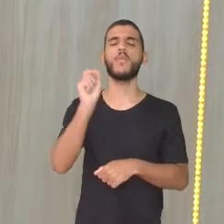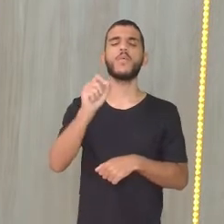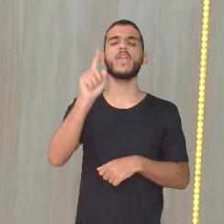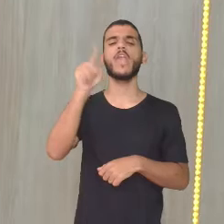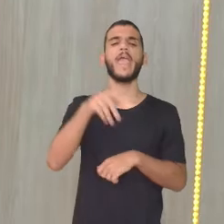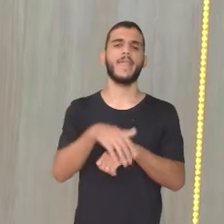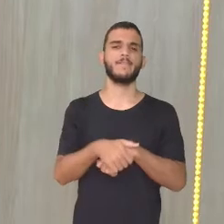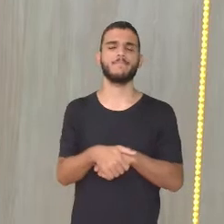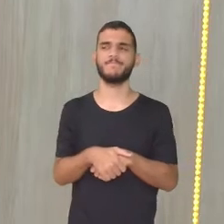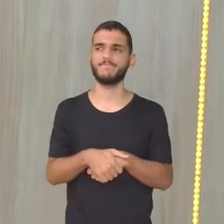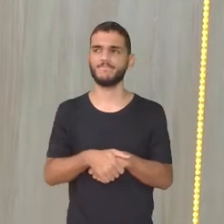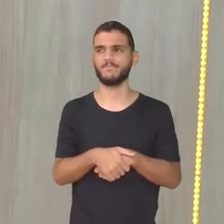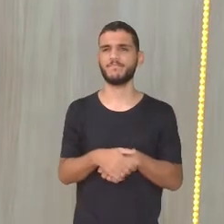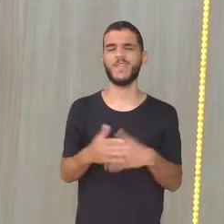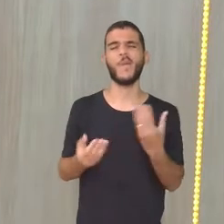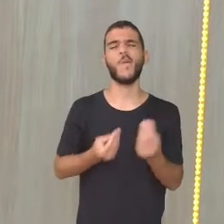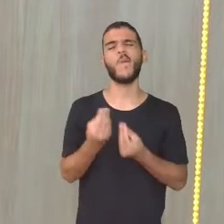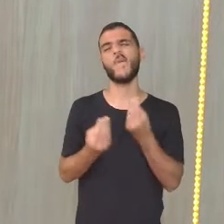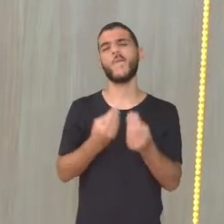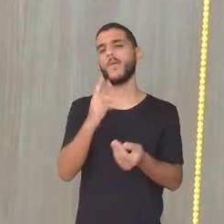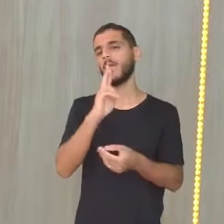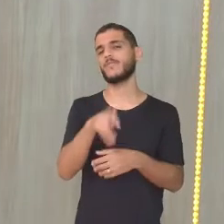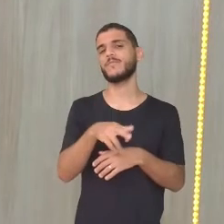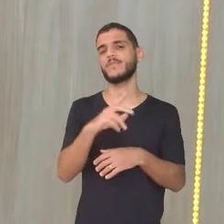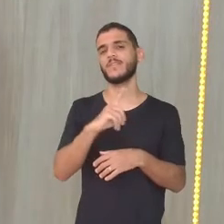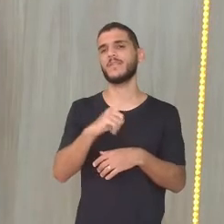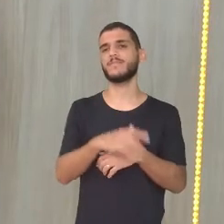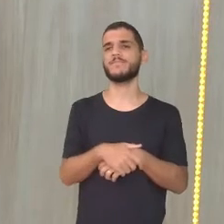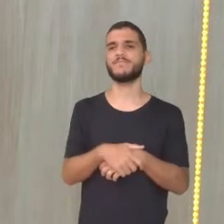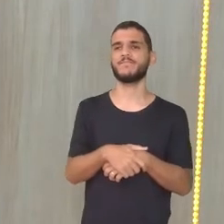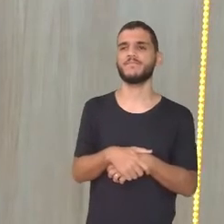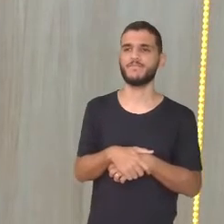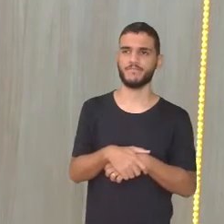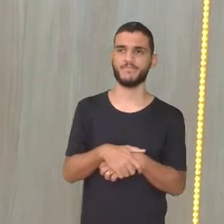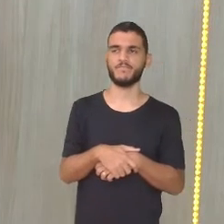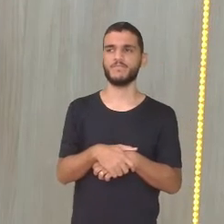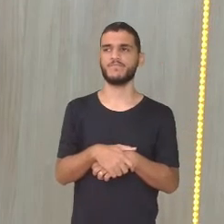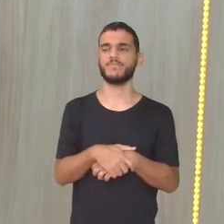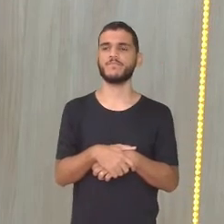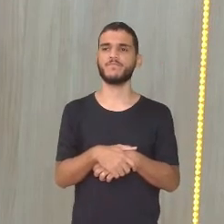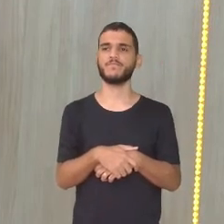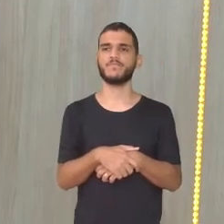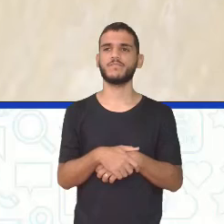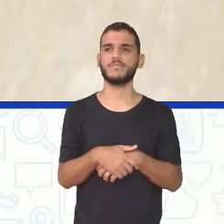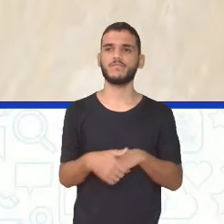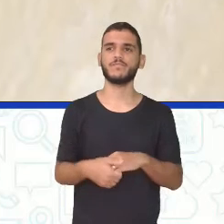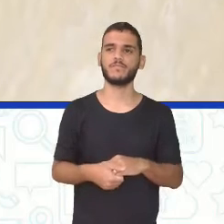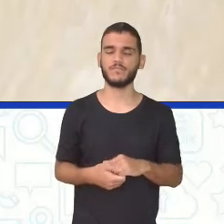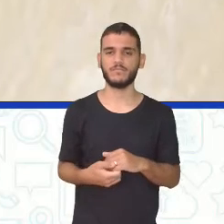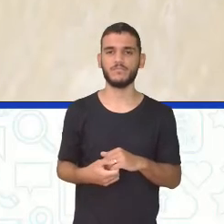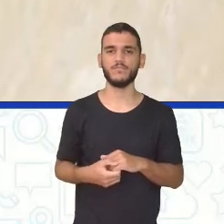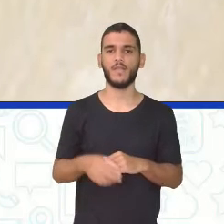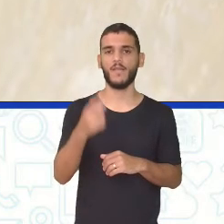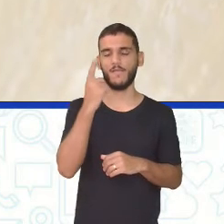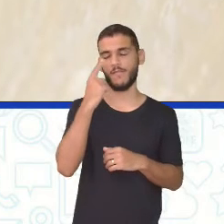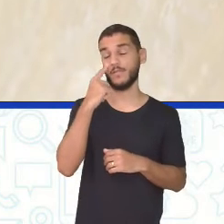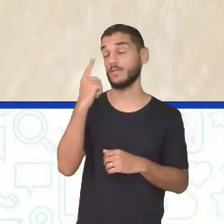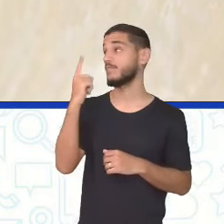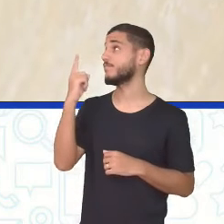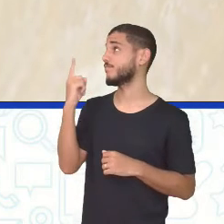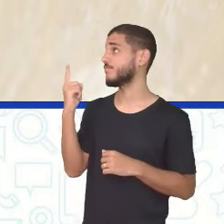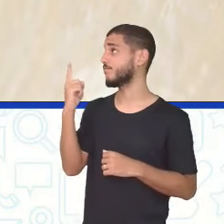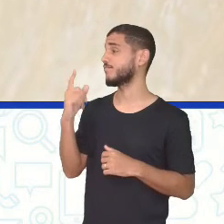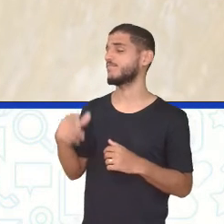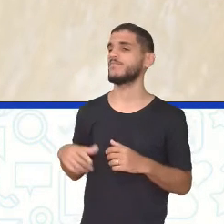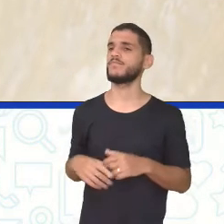o desenvolvimento, como é que a gente faz? Vamos ver aqui, ó. Leiam aqui comigo, vai chegar na tela aí para vocês, né? Tá